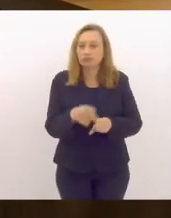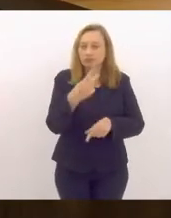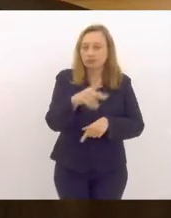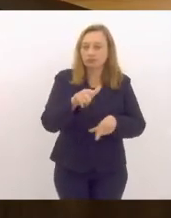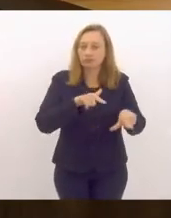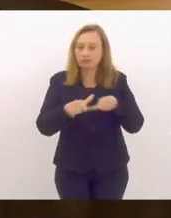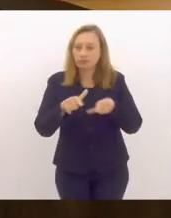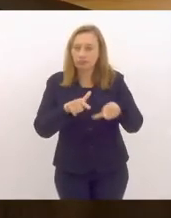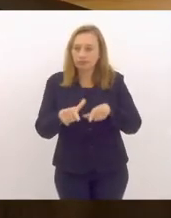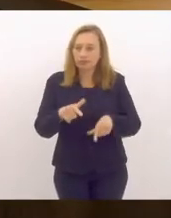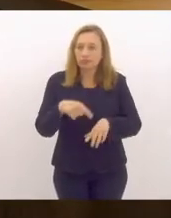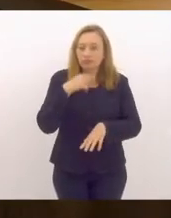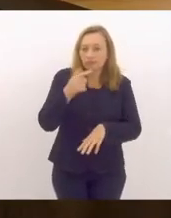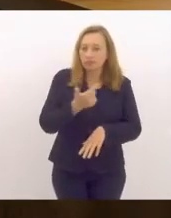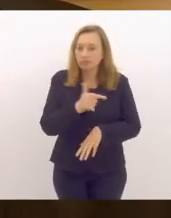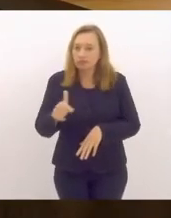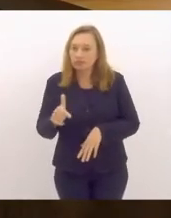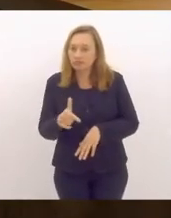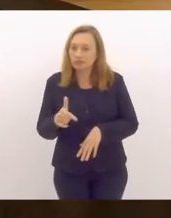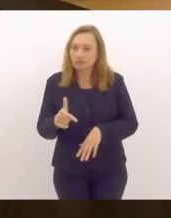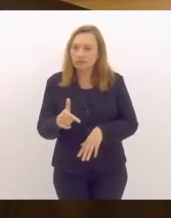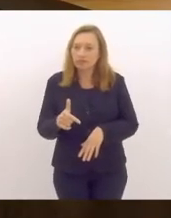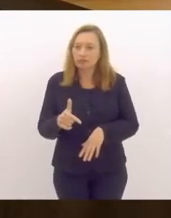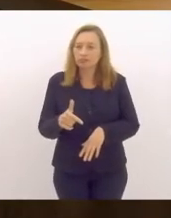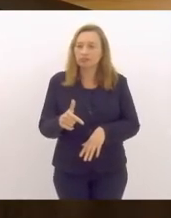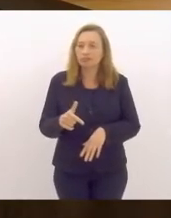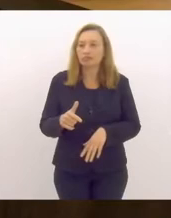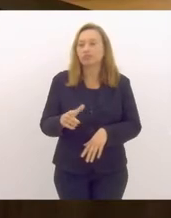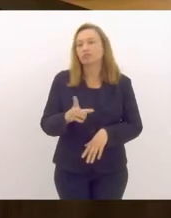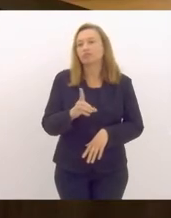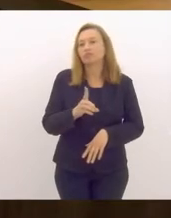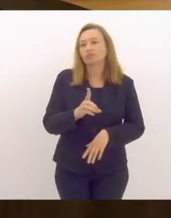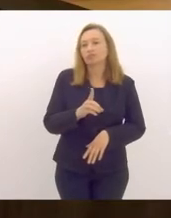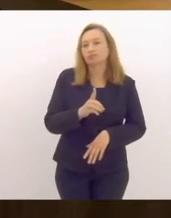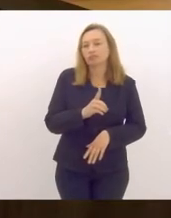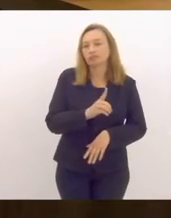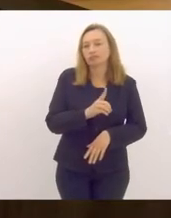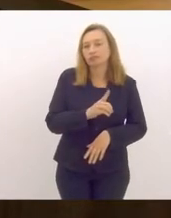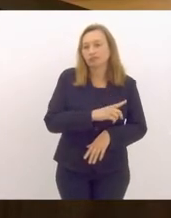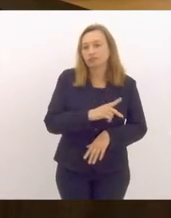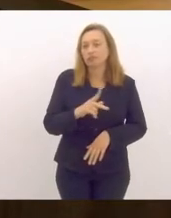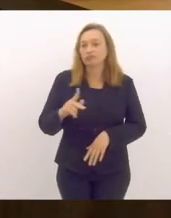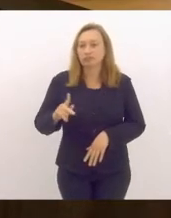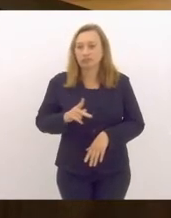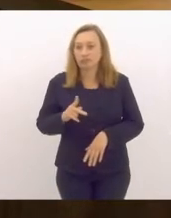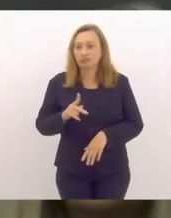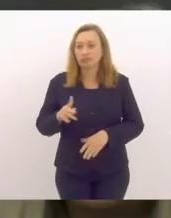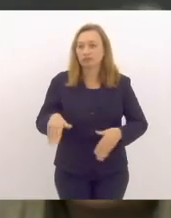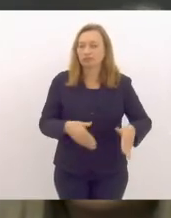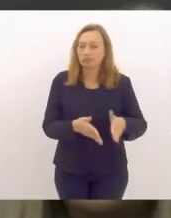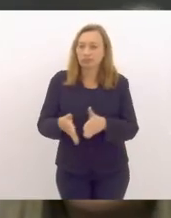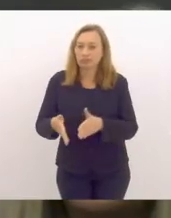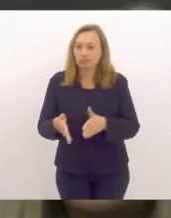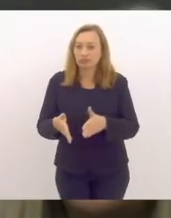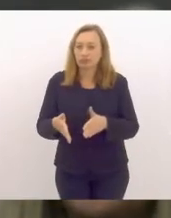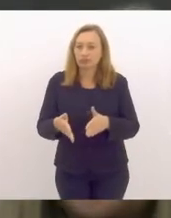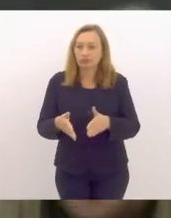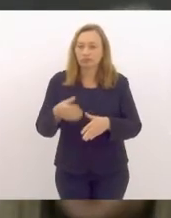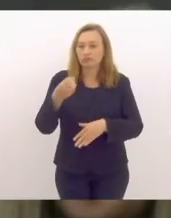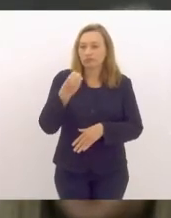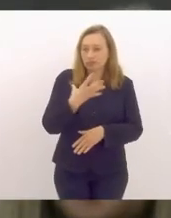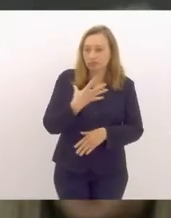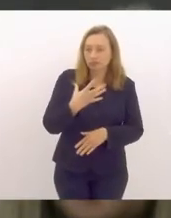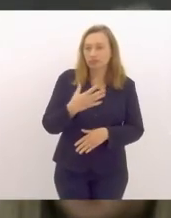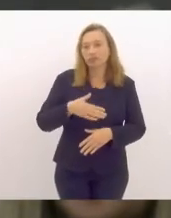Excelência, sem dúvida nenhuma, a Defensoria caminhou por caminhos férteis, como gostam de dizer as mulheres.